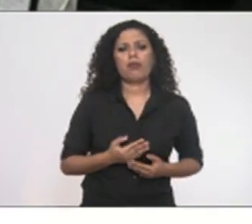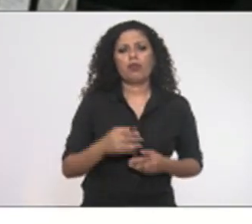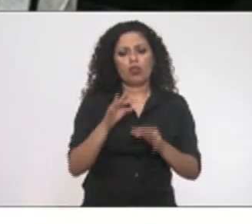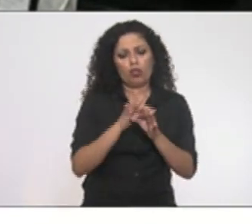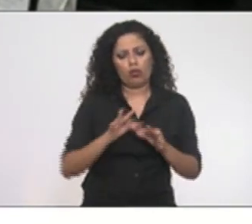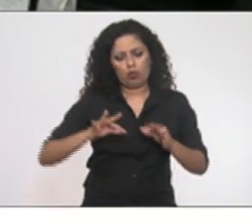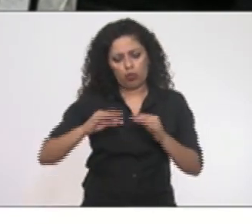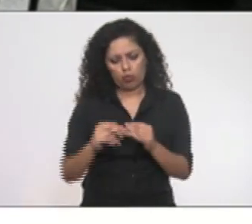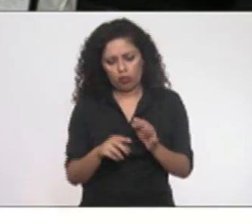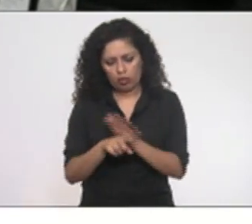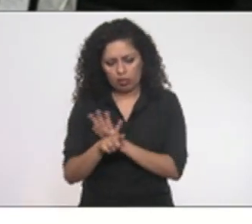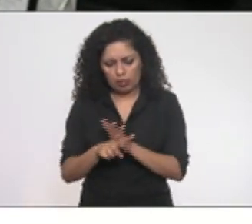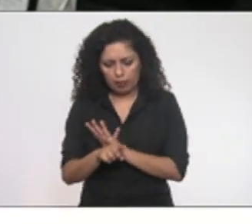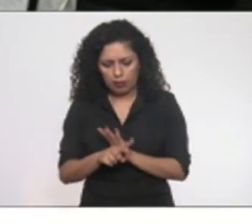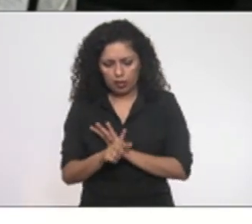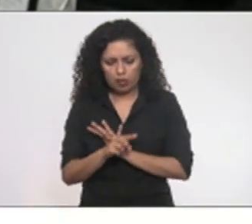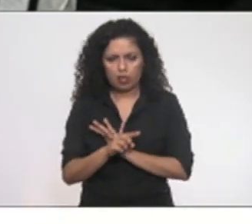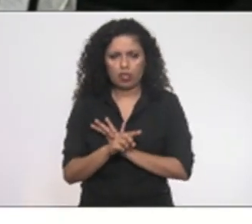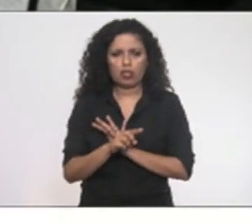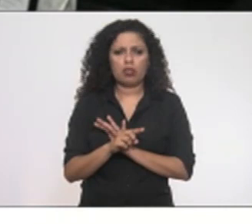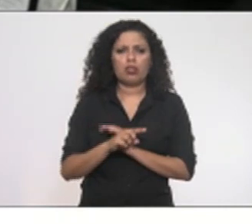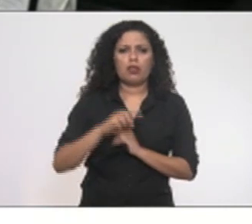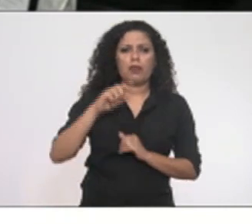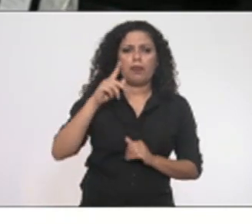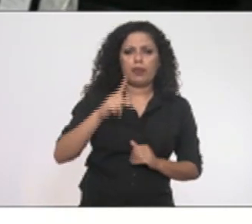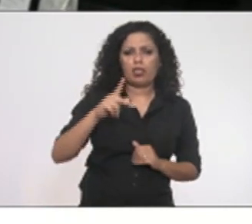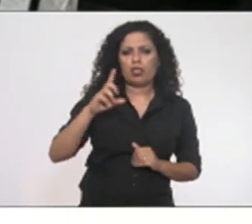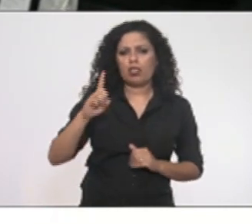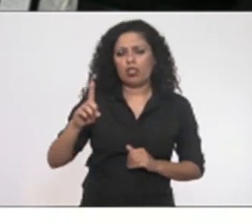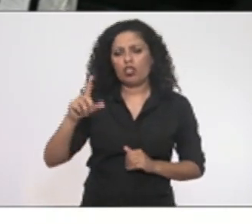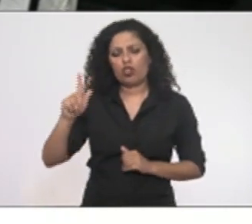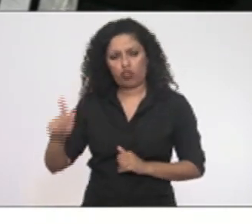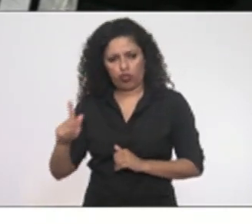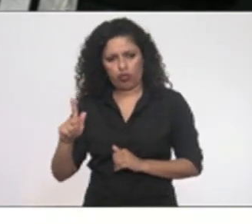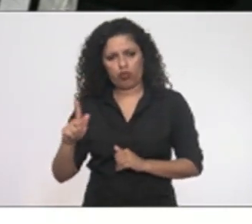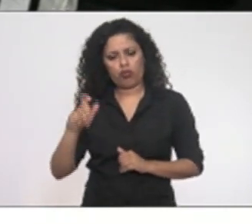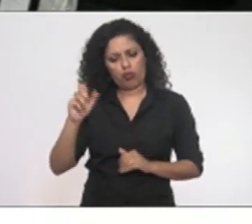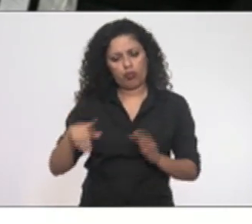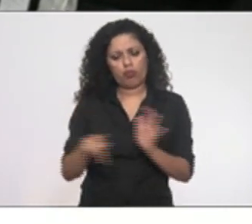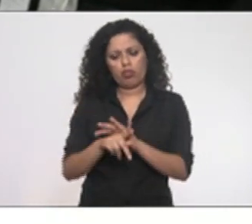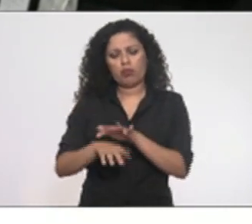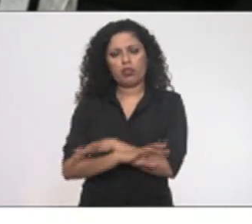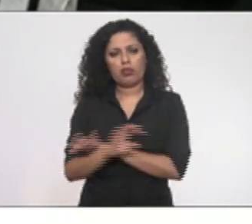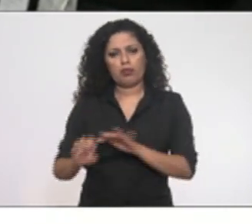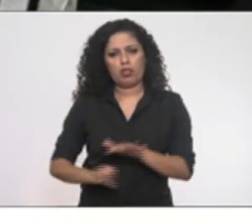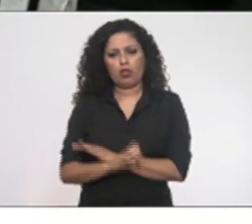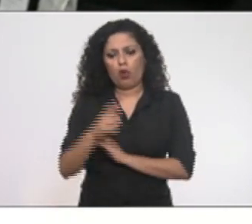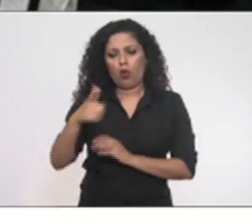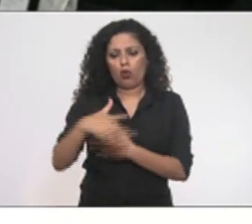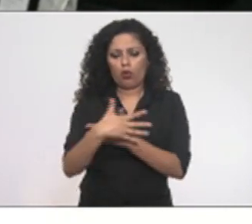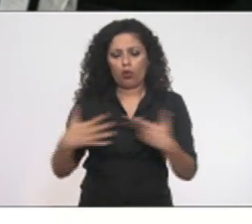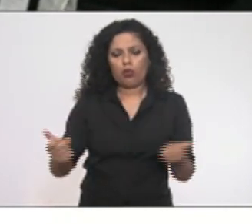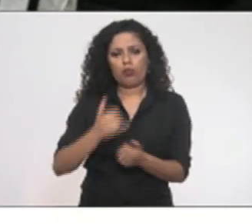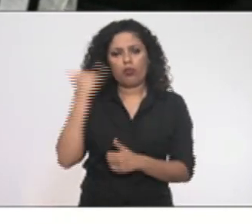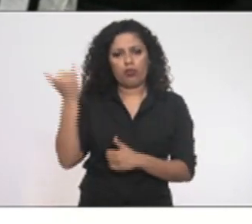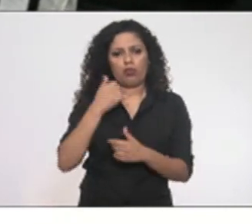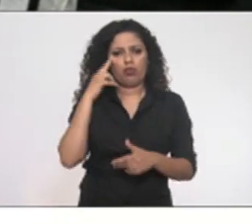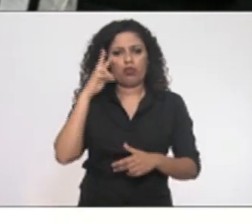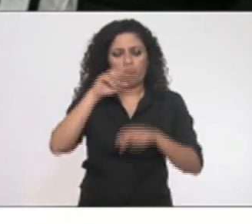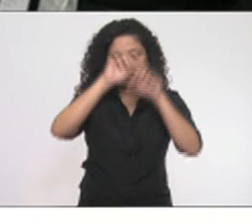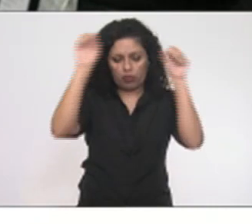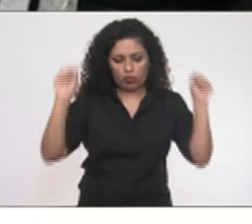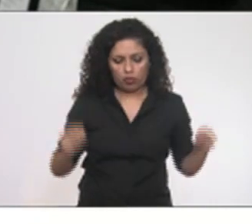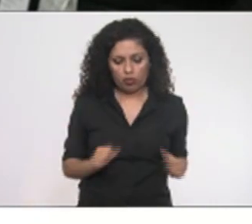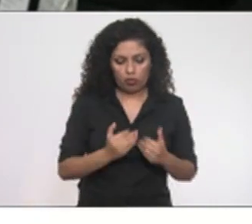a parte de manutenção e operação da TBG já é feita pela empresa. Outro detalhe também é que, nesse sistema de